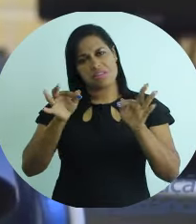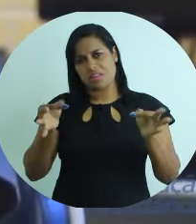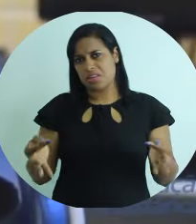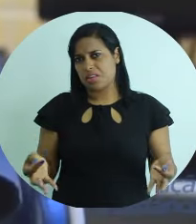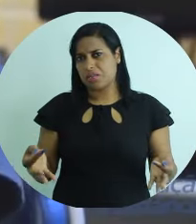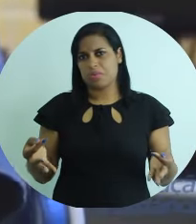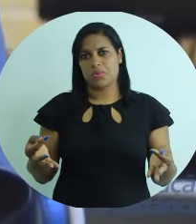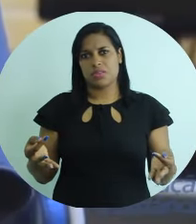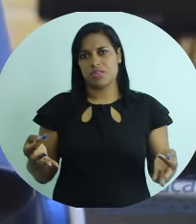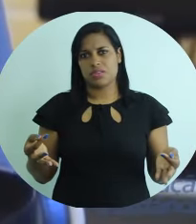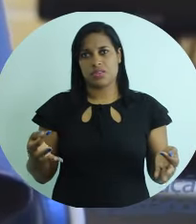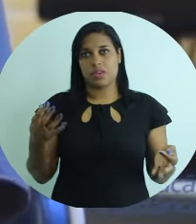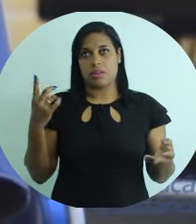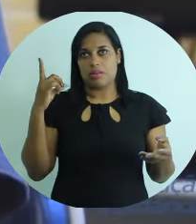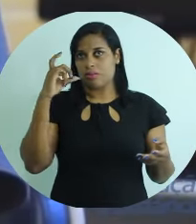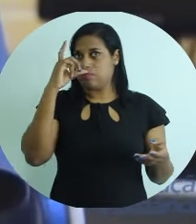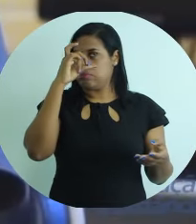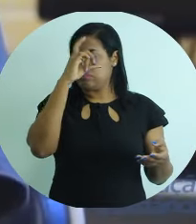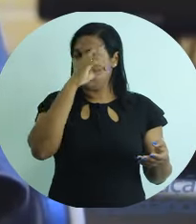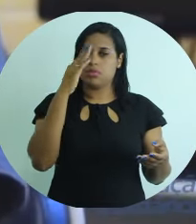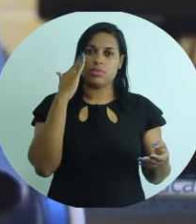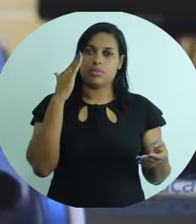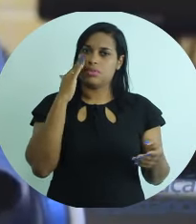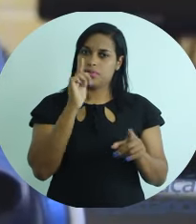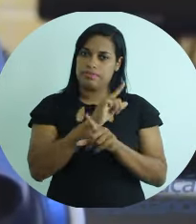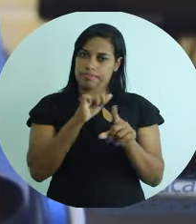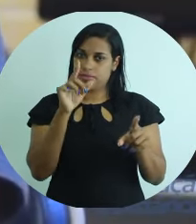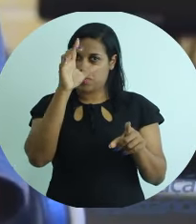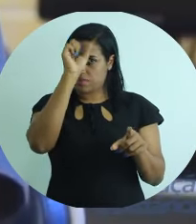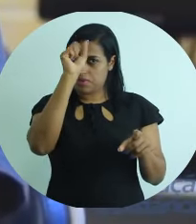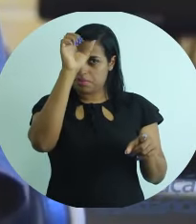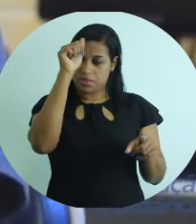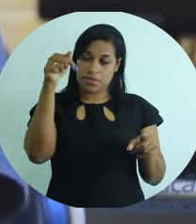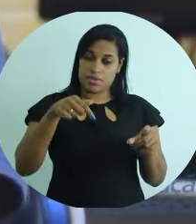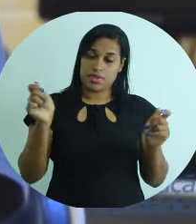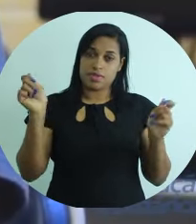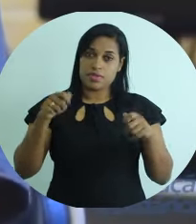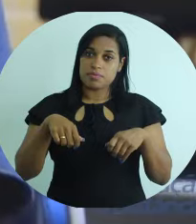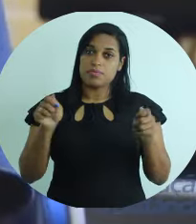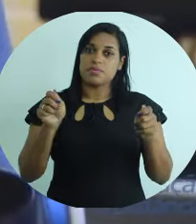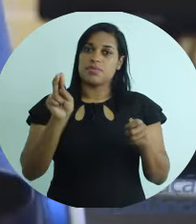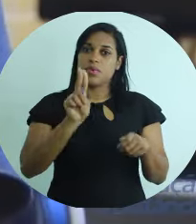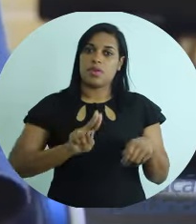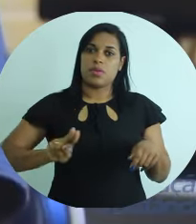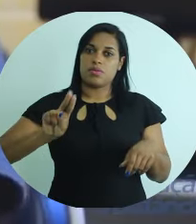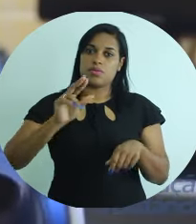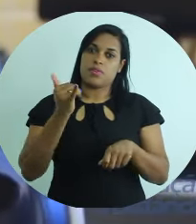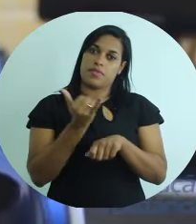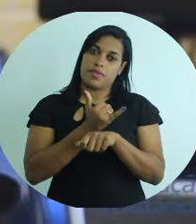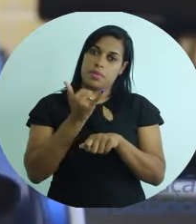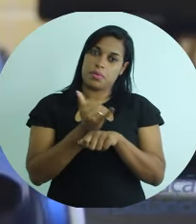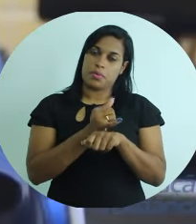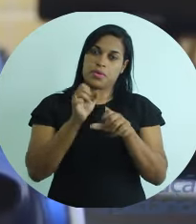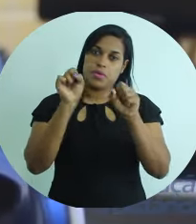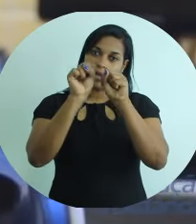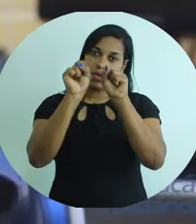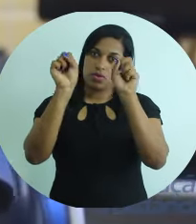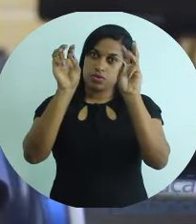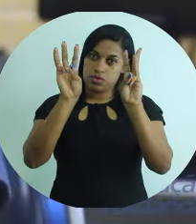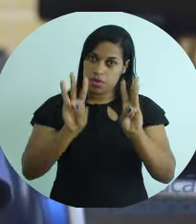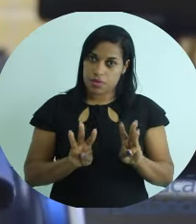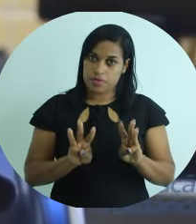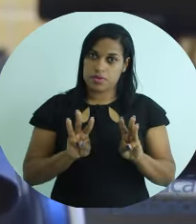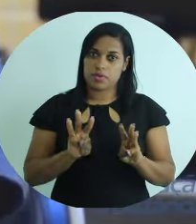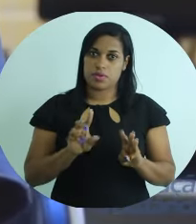não é pelo menos complicada. Nós vamos aprender nessa competência a usar uma ferramenta, um software, que é, nesse